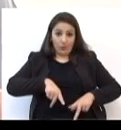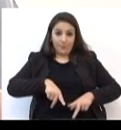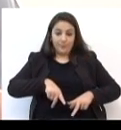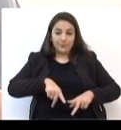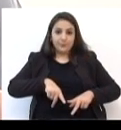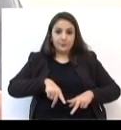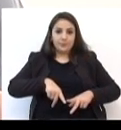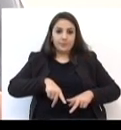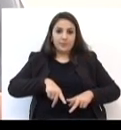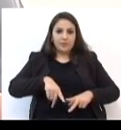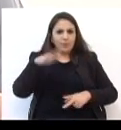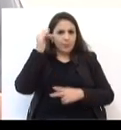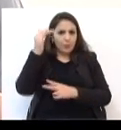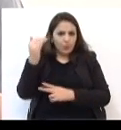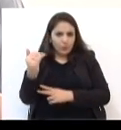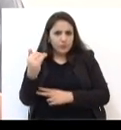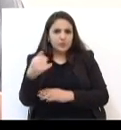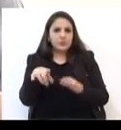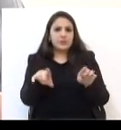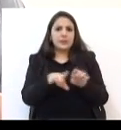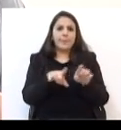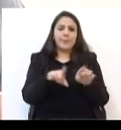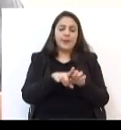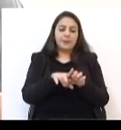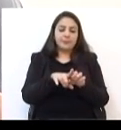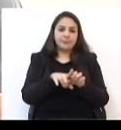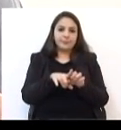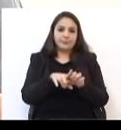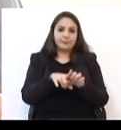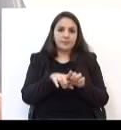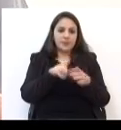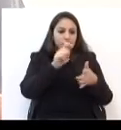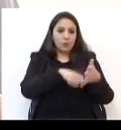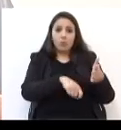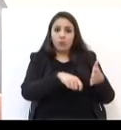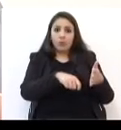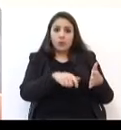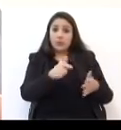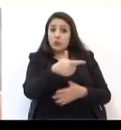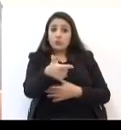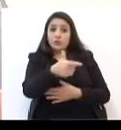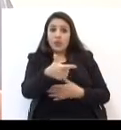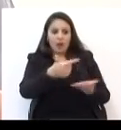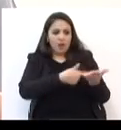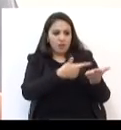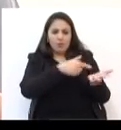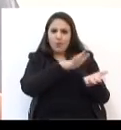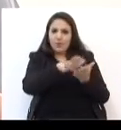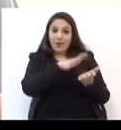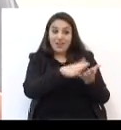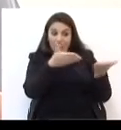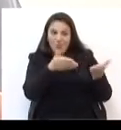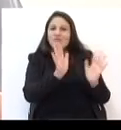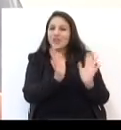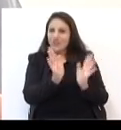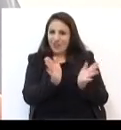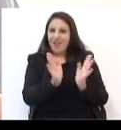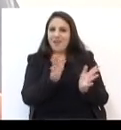consagrados e escritores que não tinham nem livro publicado, que hoje estão, quer